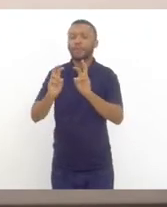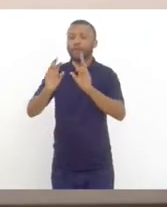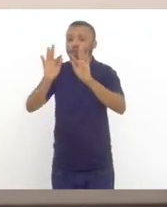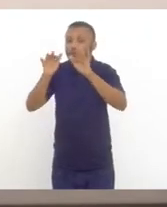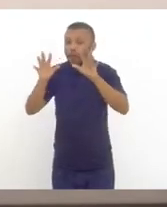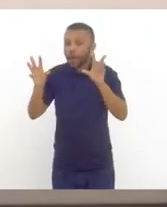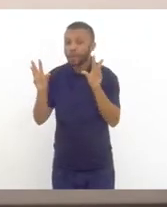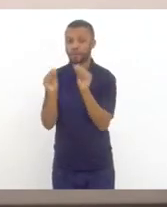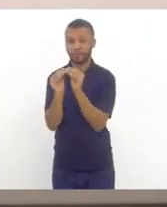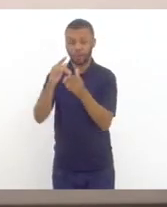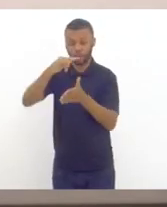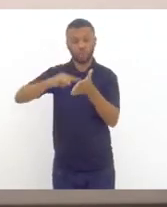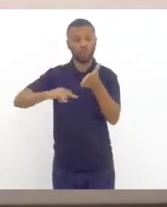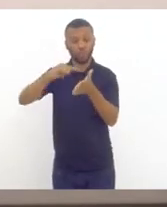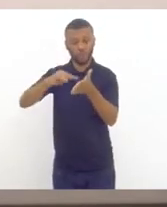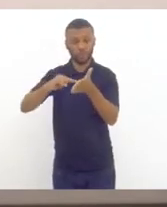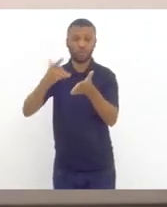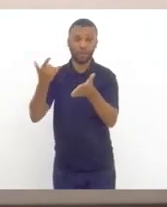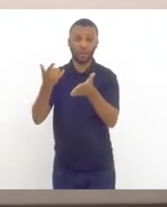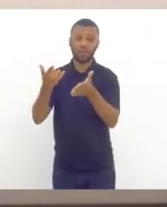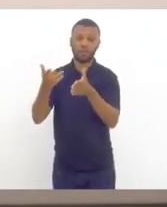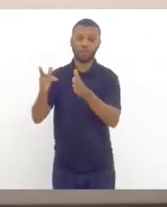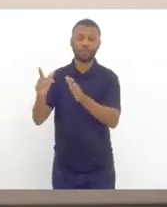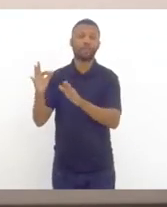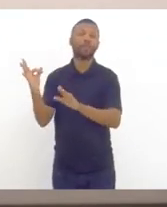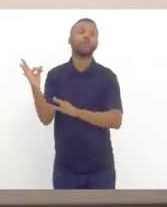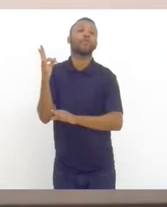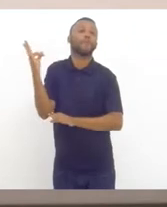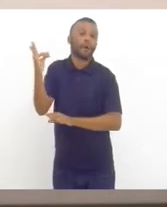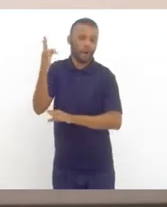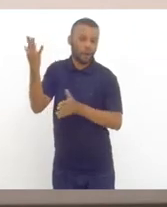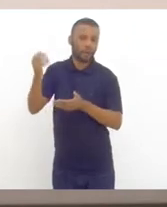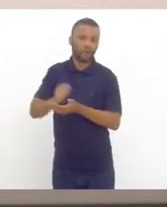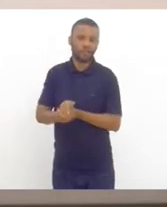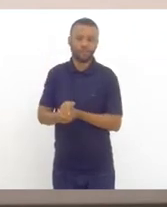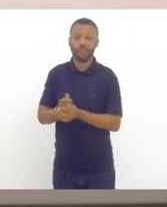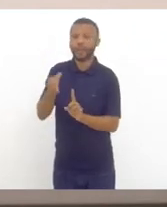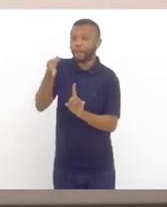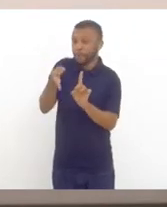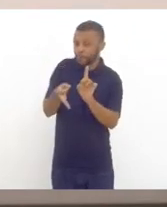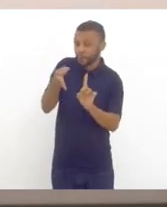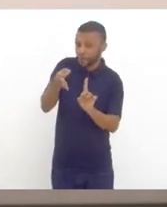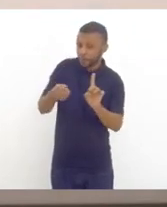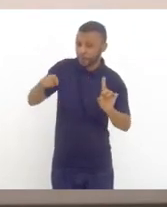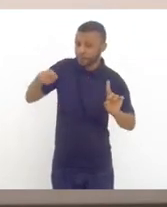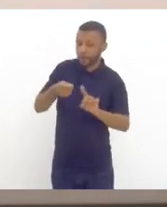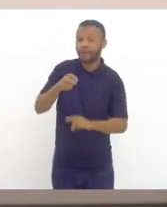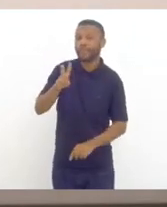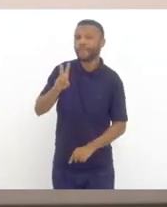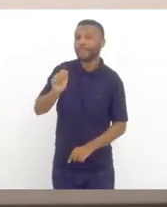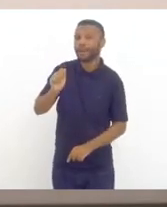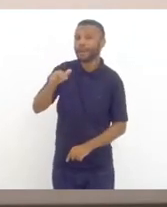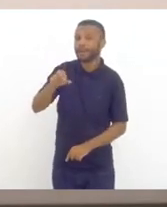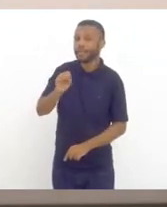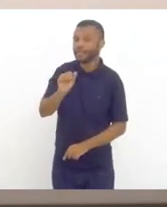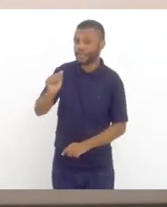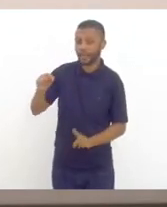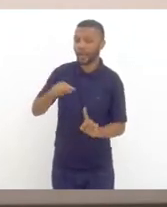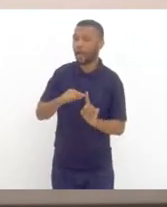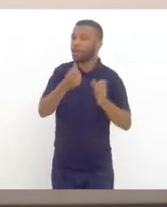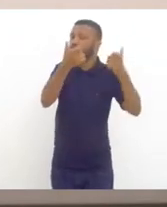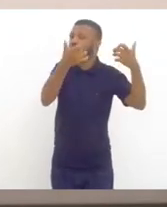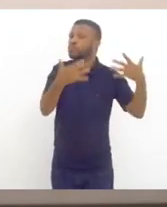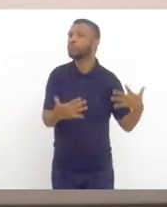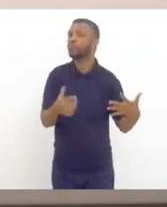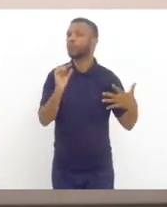e o documento é formal, diz a procuradora Vanessa Siqueira, ela, o